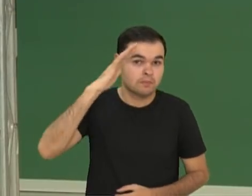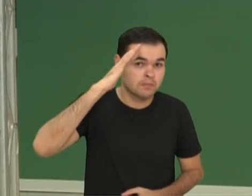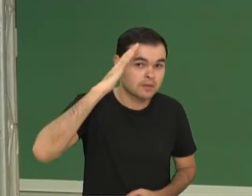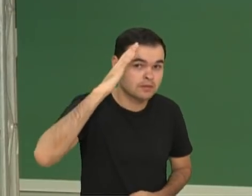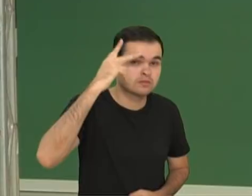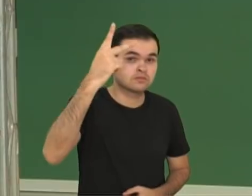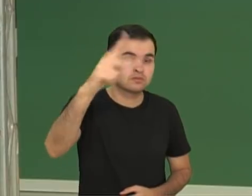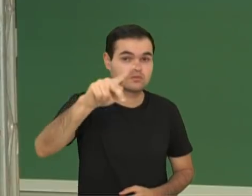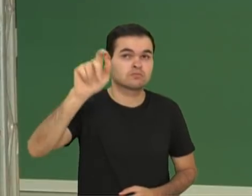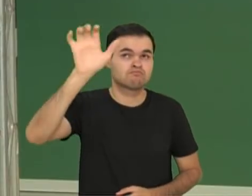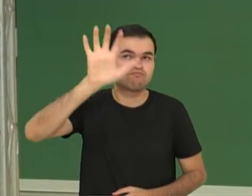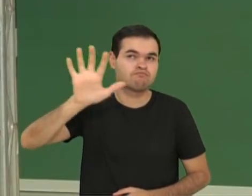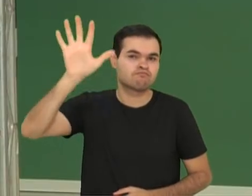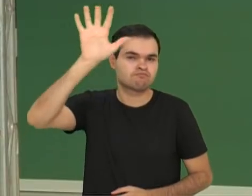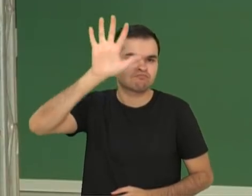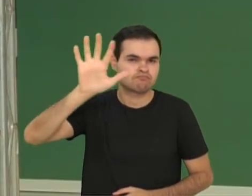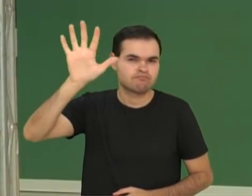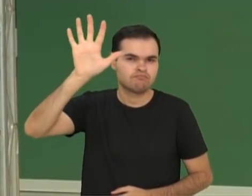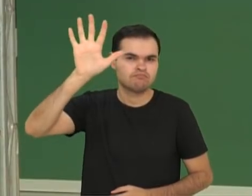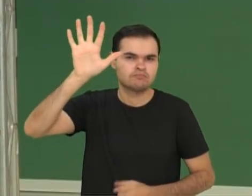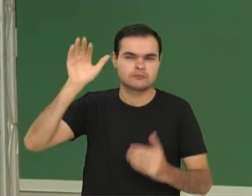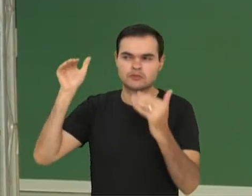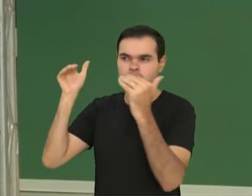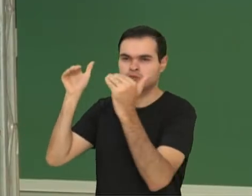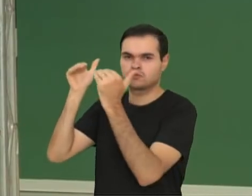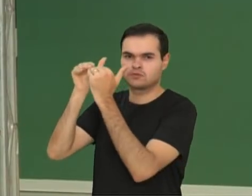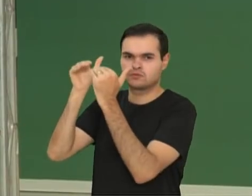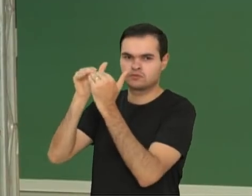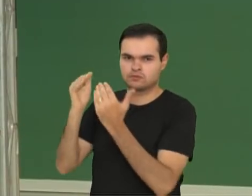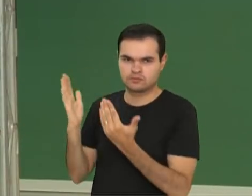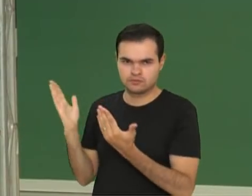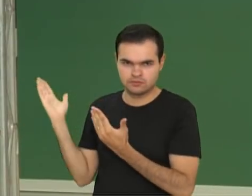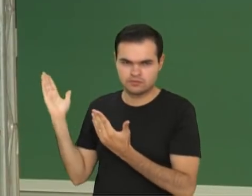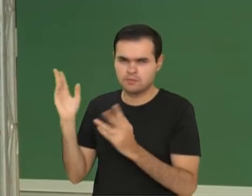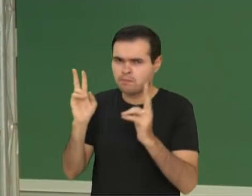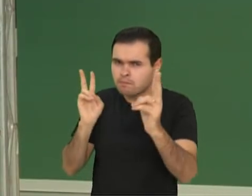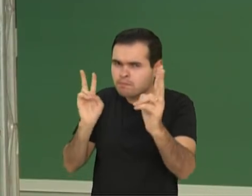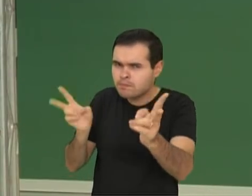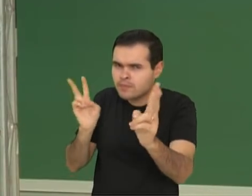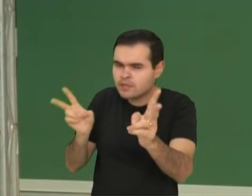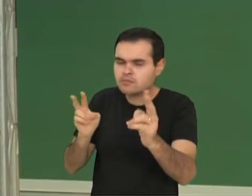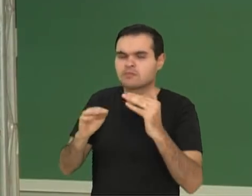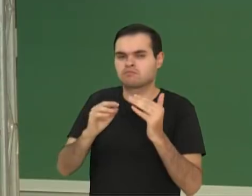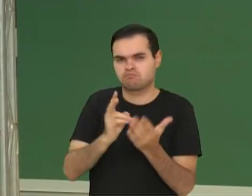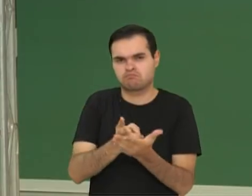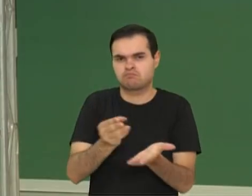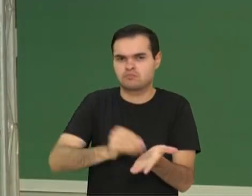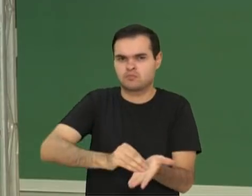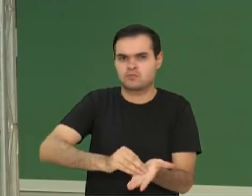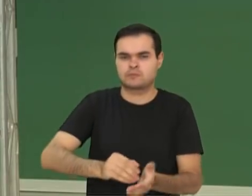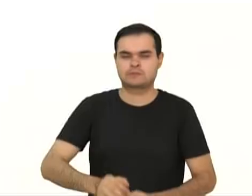pensamento, a sua ideia sobre mídia social é o que está aqui. Se tem a mesma ideia, mantenha sua resposta.